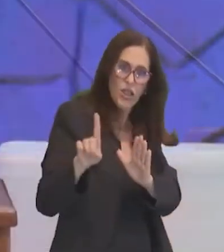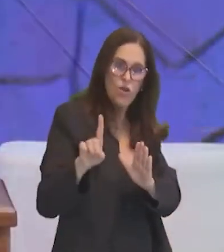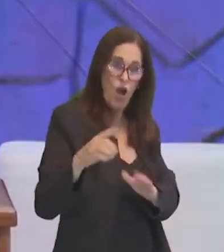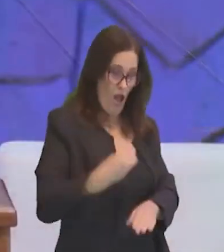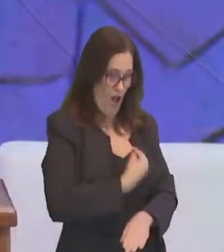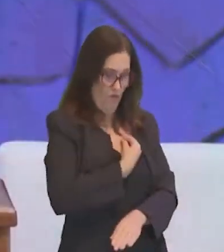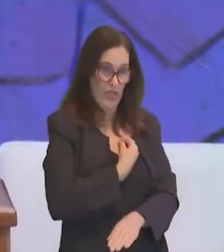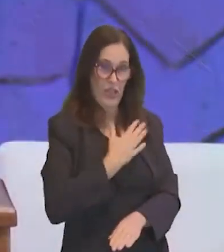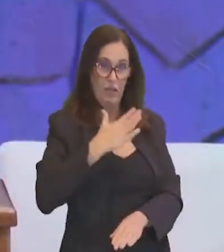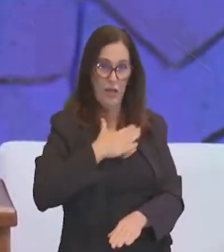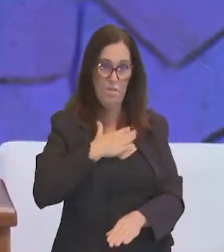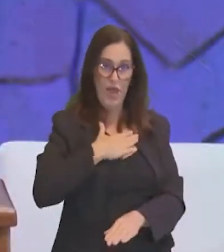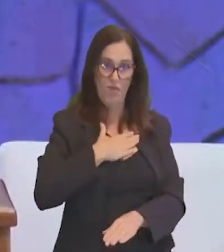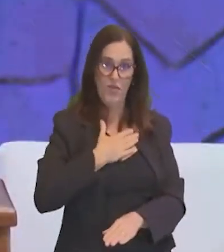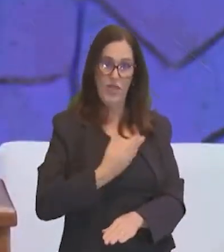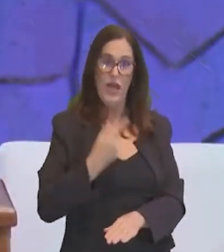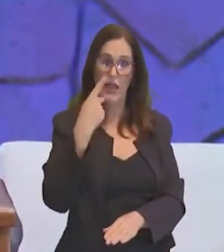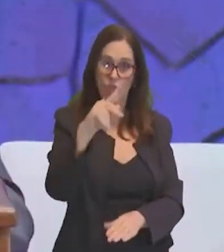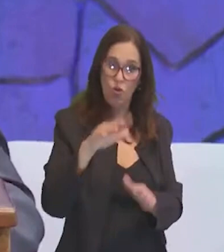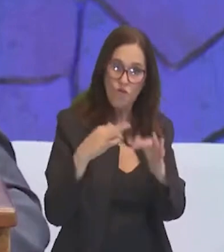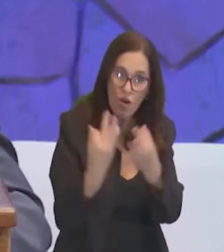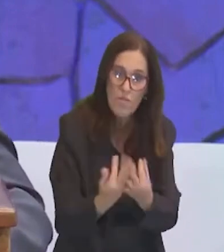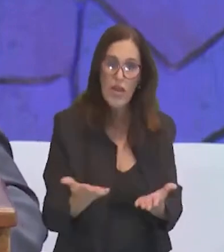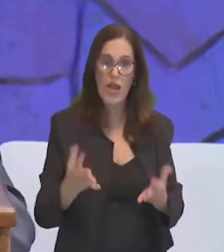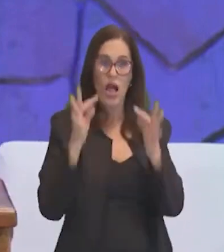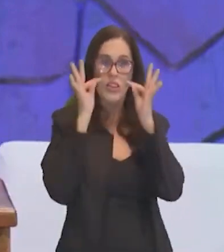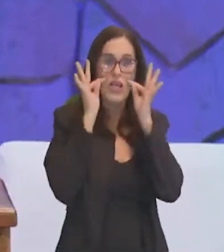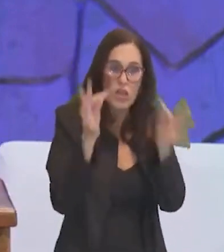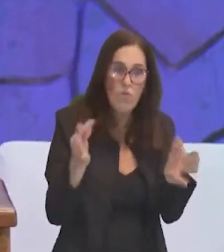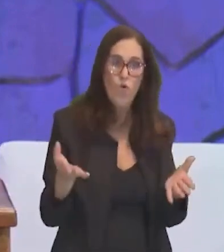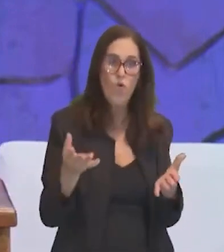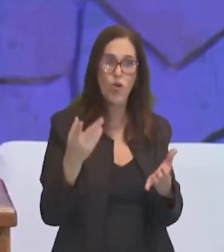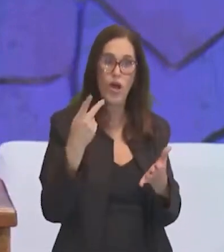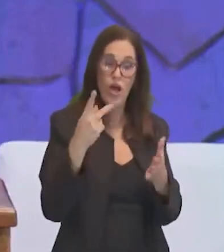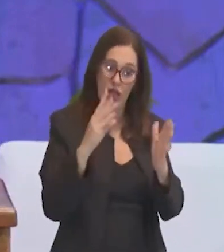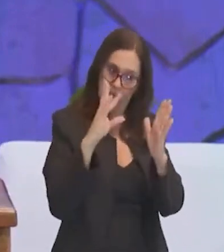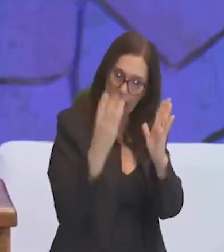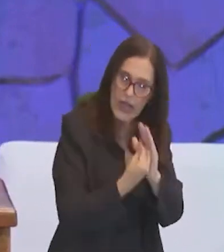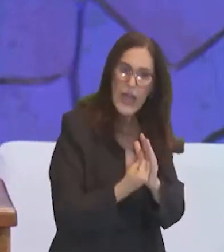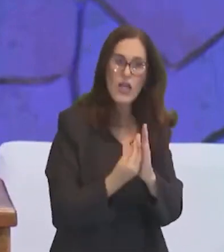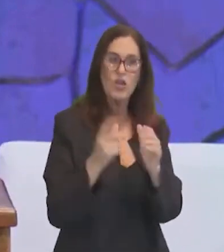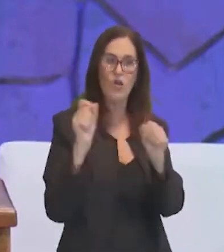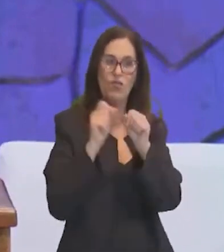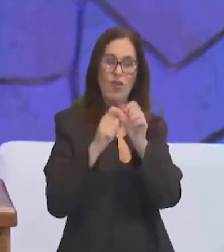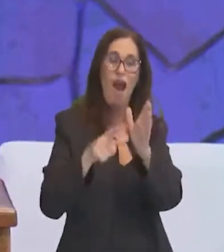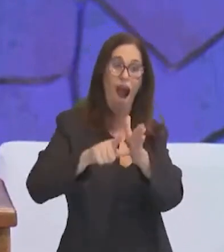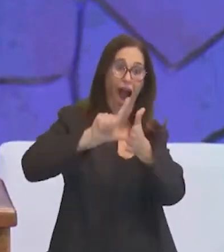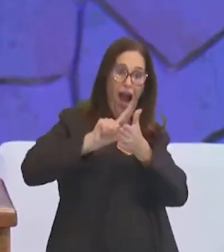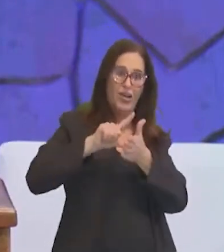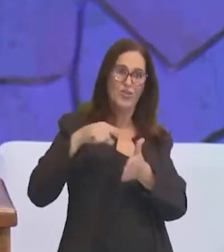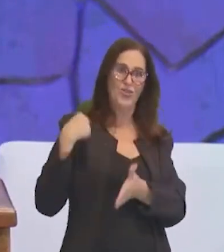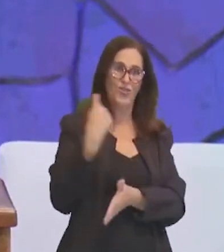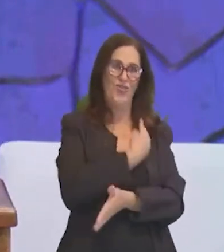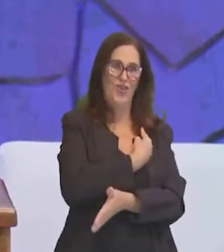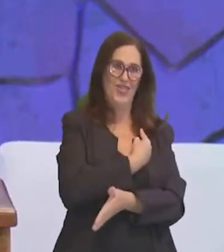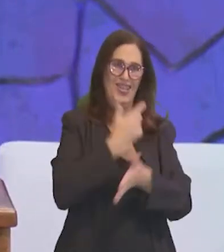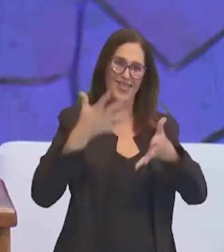aquilo que Deus fez na sua família, com aquilo que Deus fez na sua igreja, com aquilo que Deus fez antes de nós.